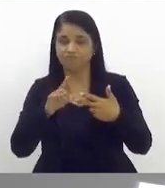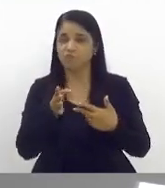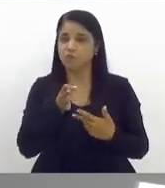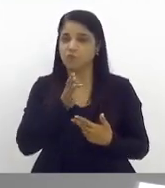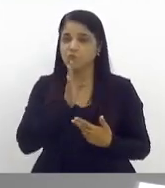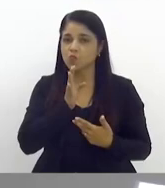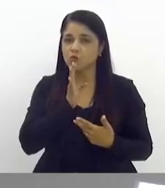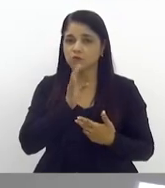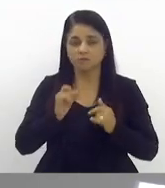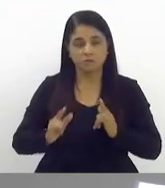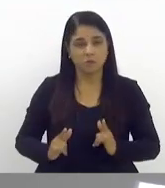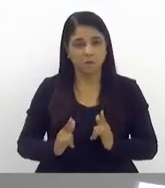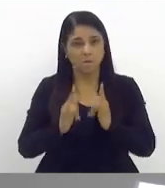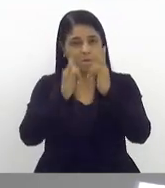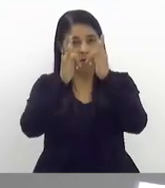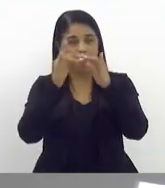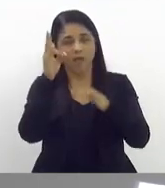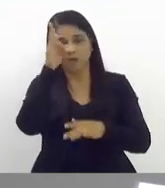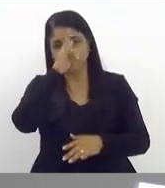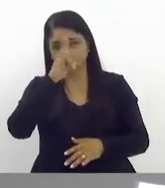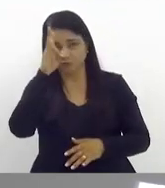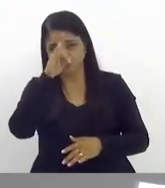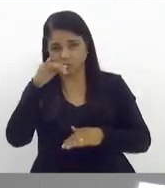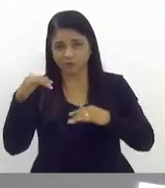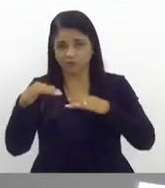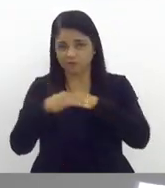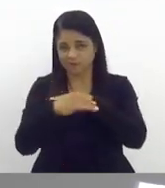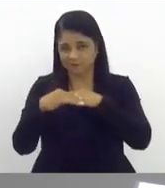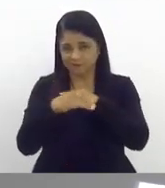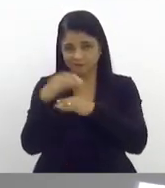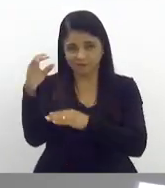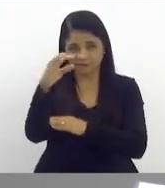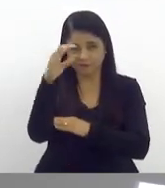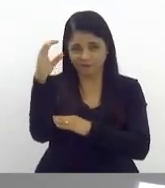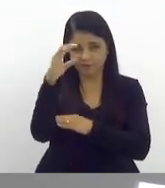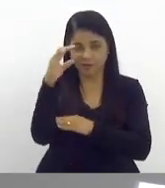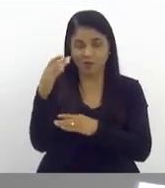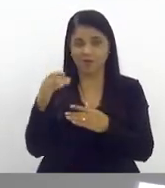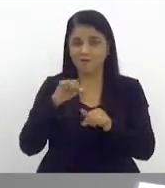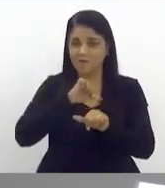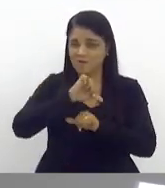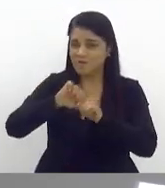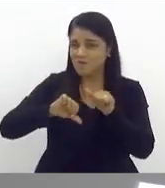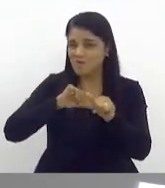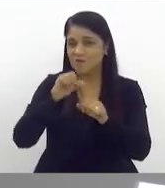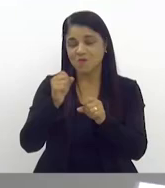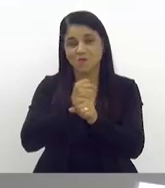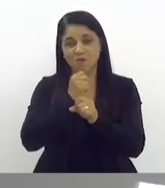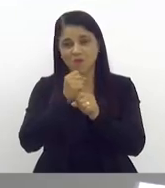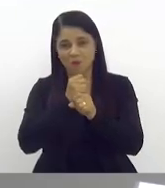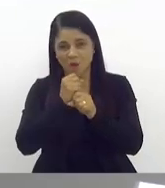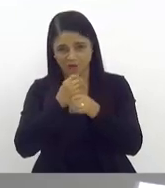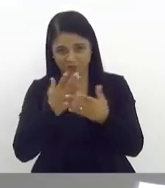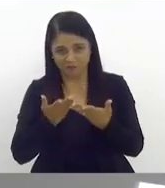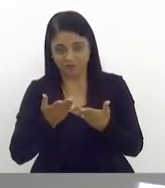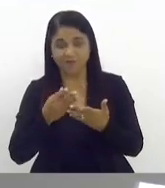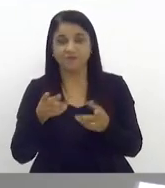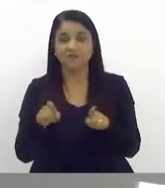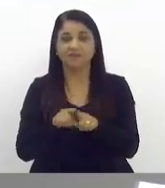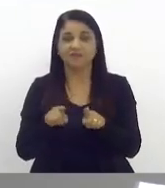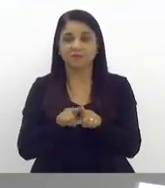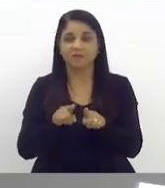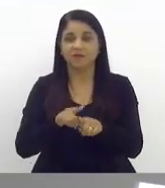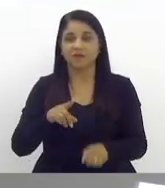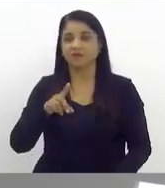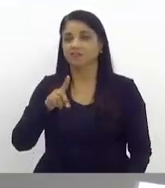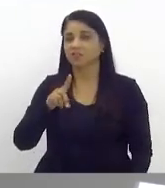a esse prédio histórico da cidade de Niterói, que agora foi revitalizado. A mesma coisa eu queria falar aqui também do Didas Bar, que também